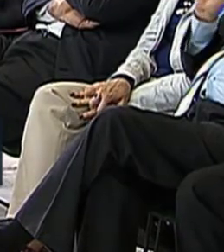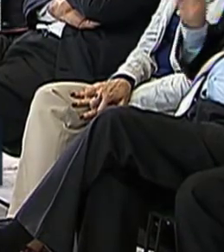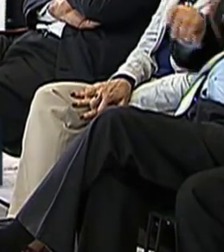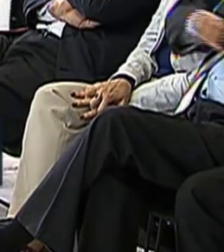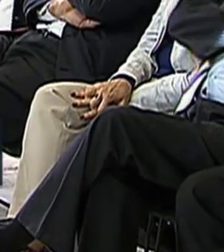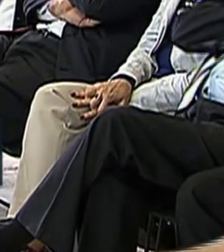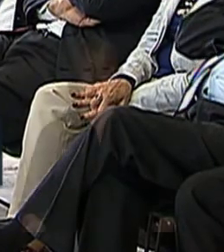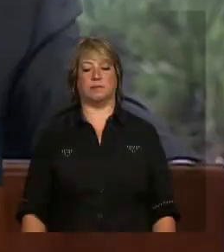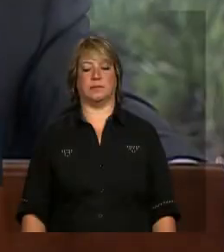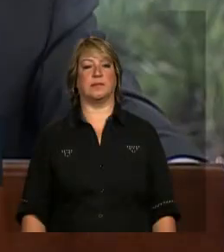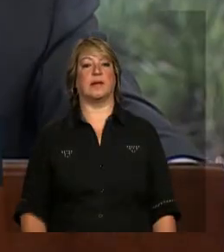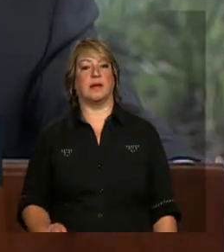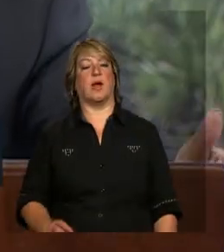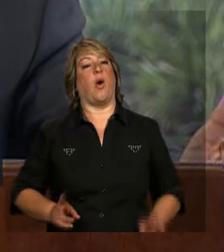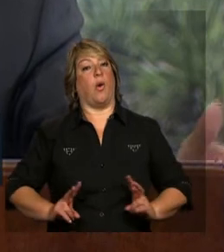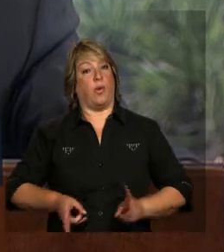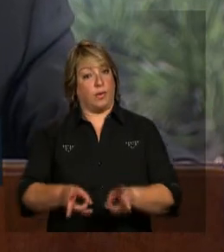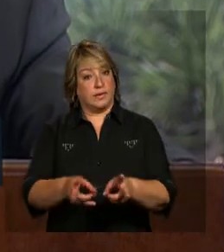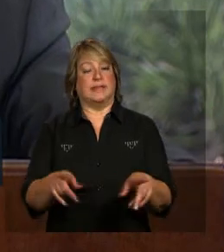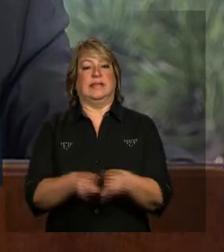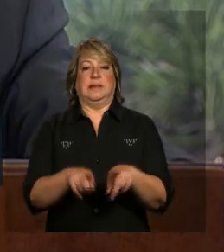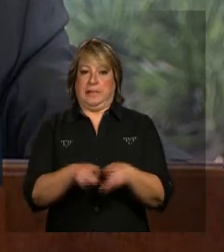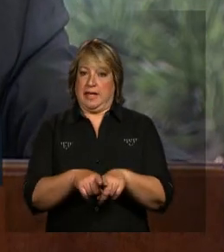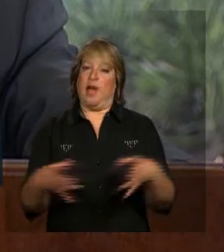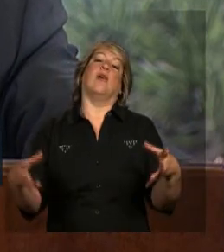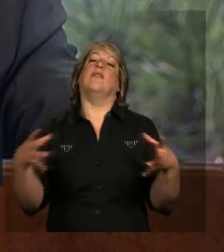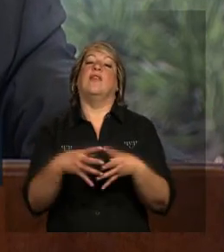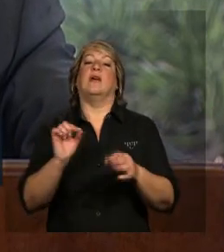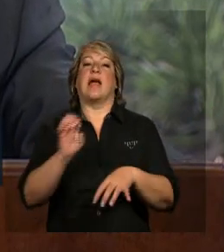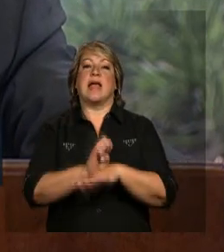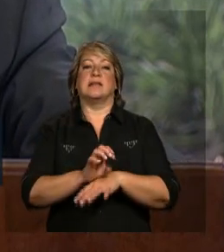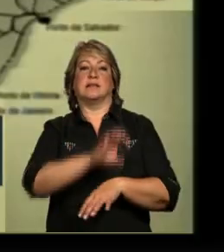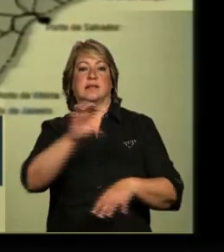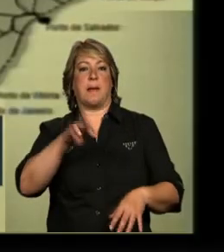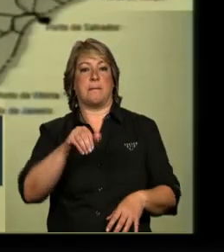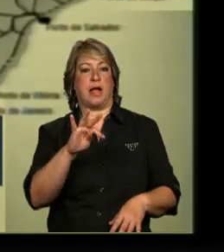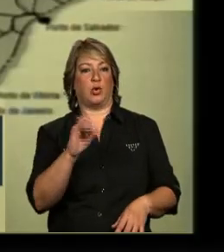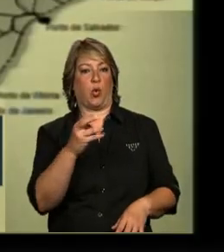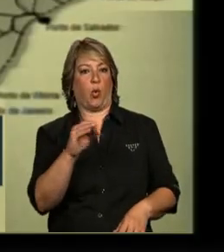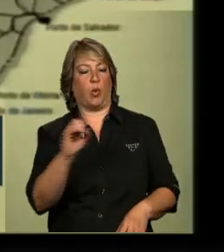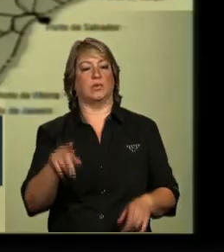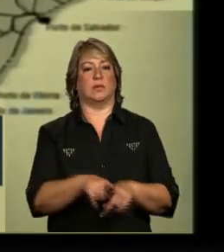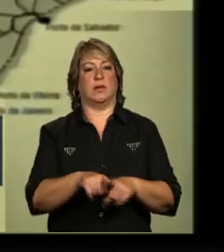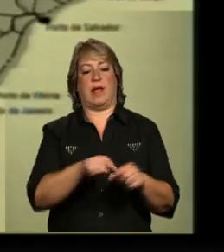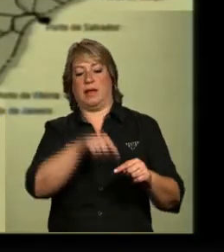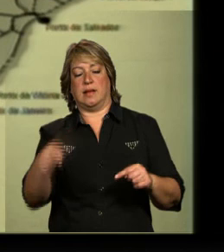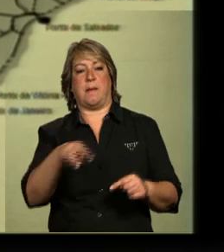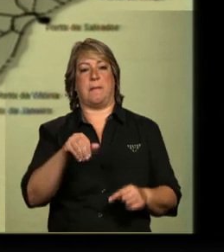tá dando continuidade ainda envolvendo os estados do Mato Grosso Mato Grosso do Sul